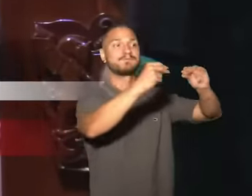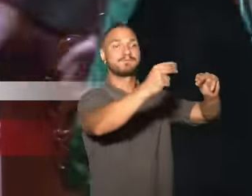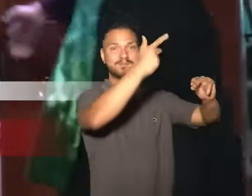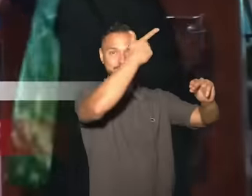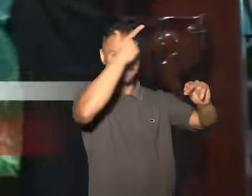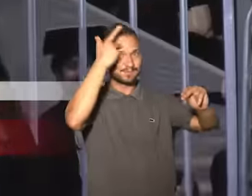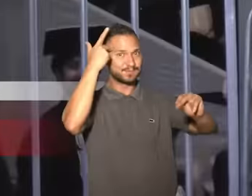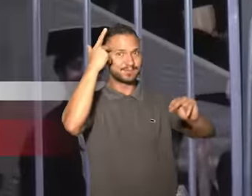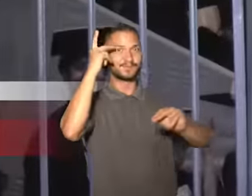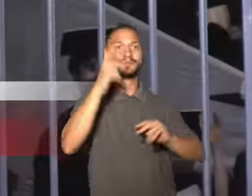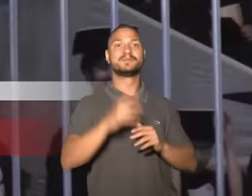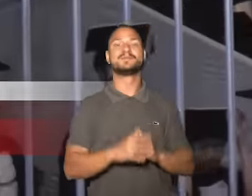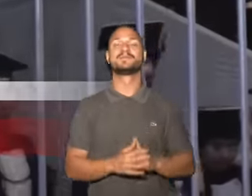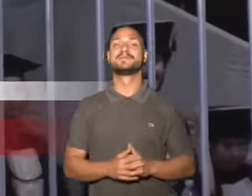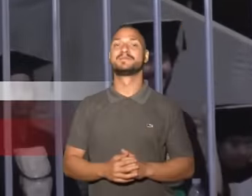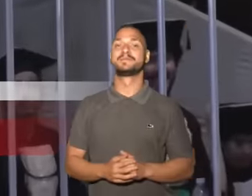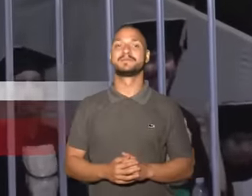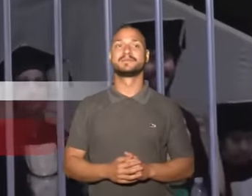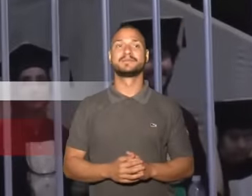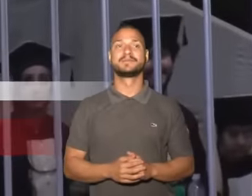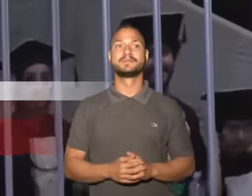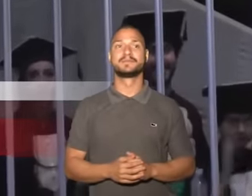homenageados.